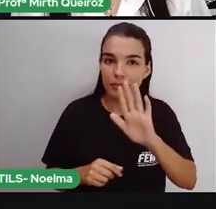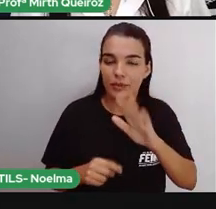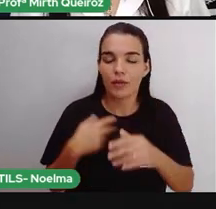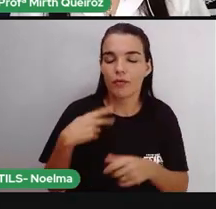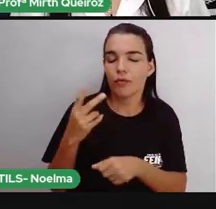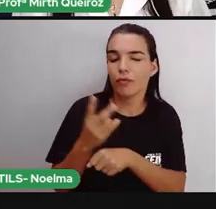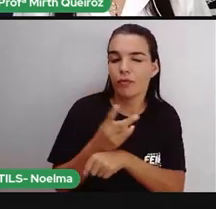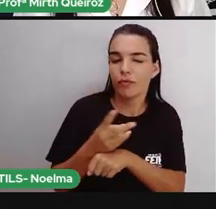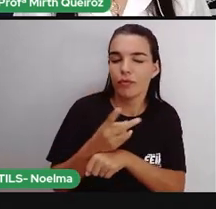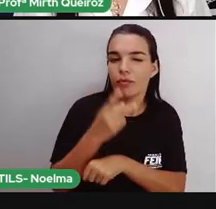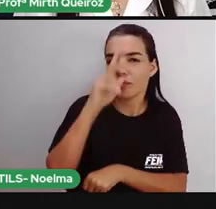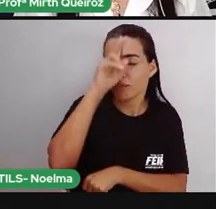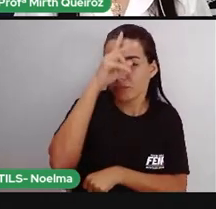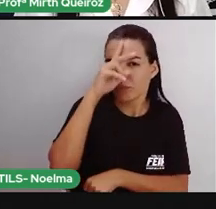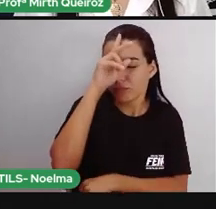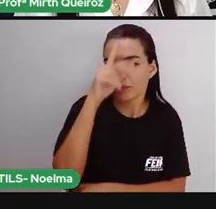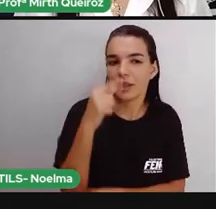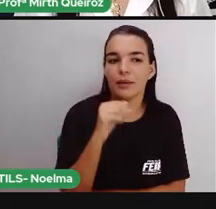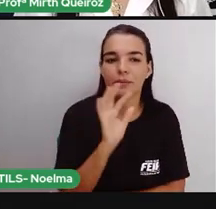contar uma historinha.